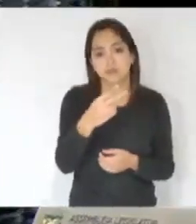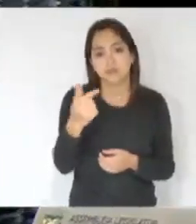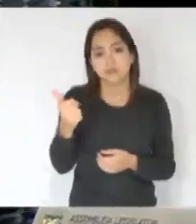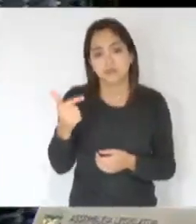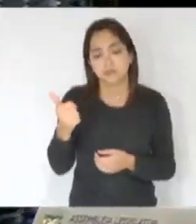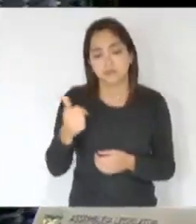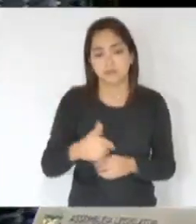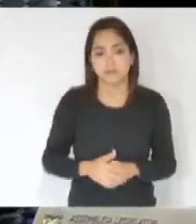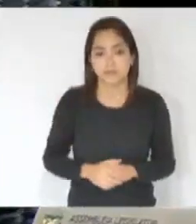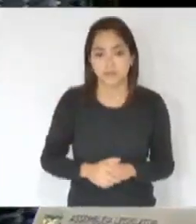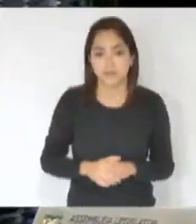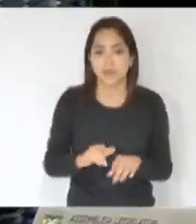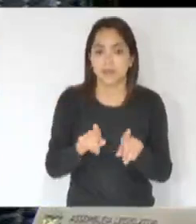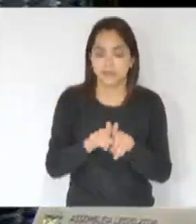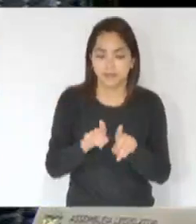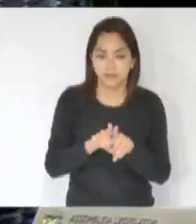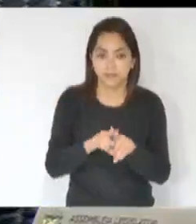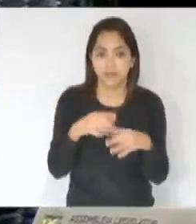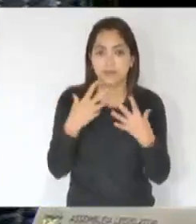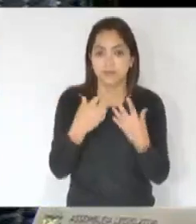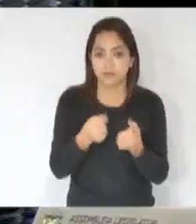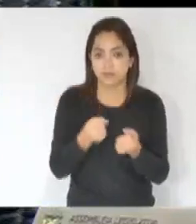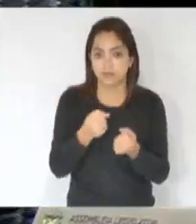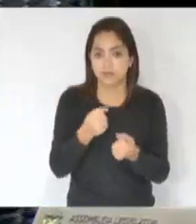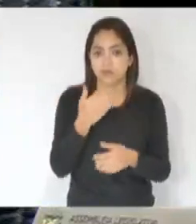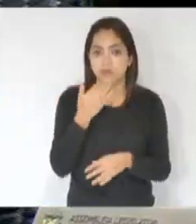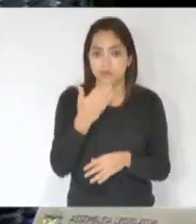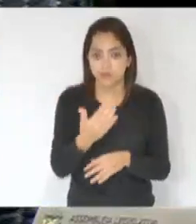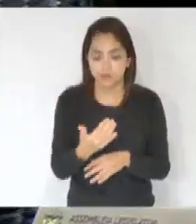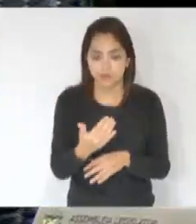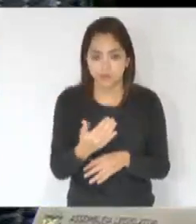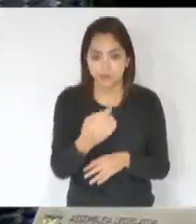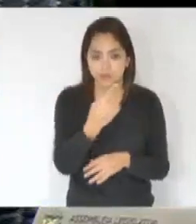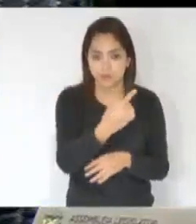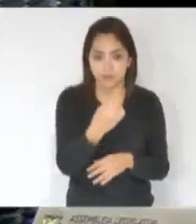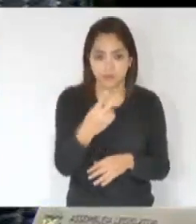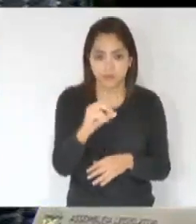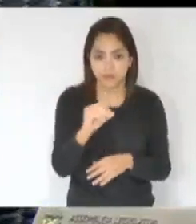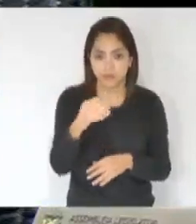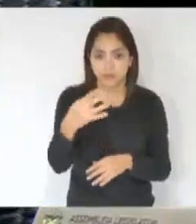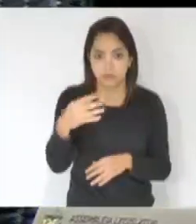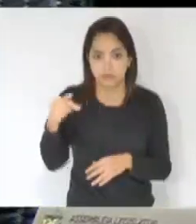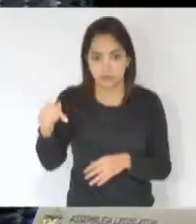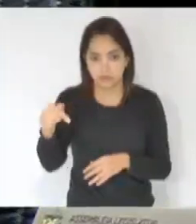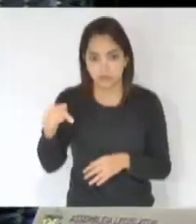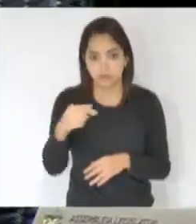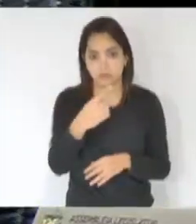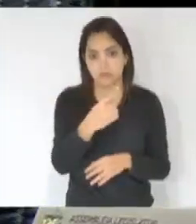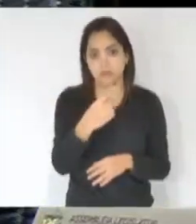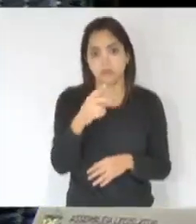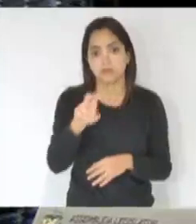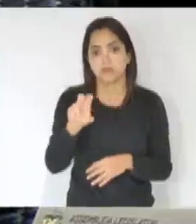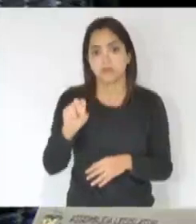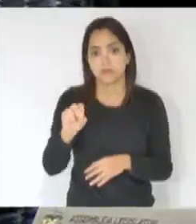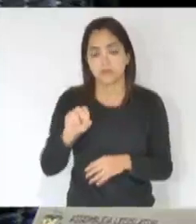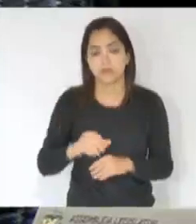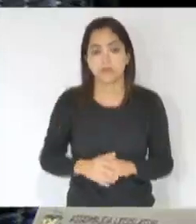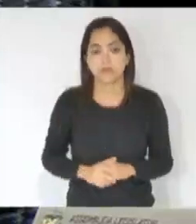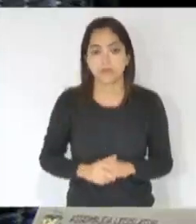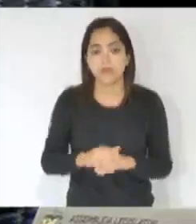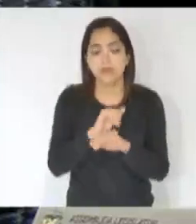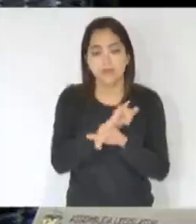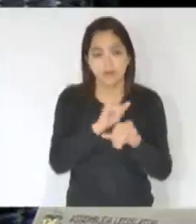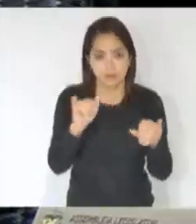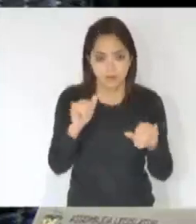1238. Igualmente, o senhor presidente deferiu os requerimentos 1240, 1247, 1249, 1250/2019 e comunicou que